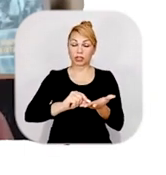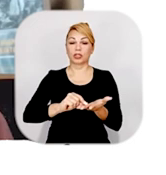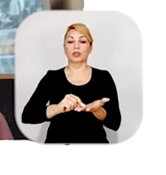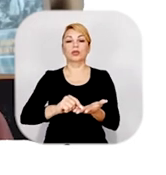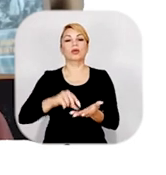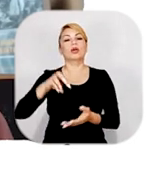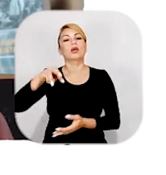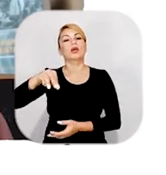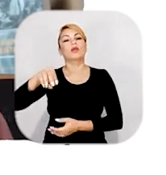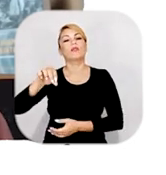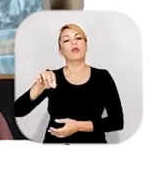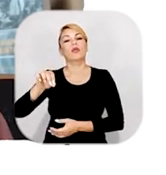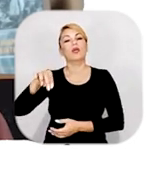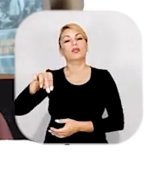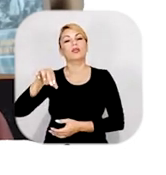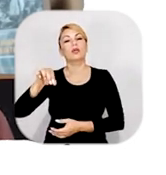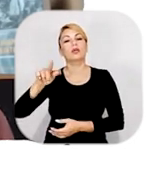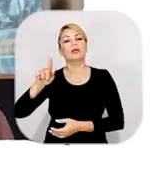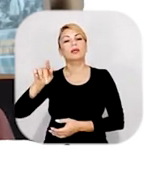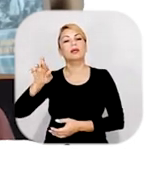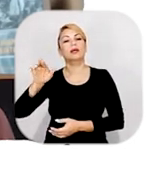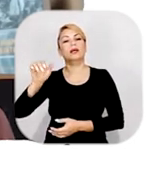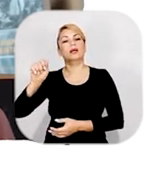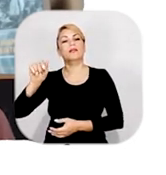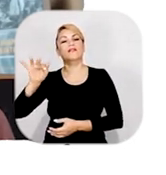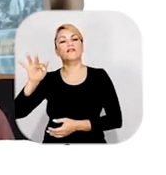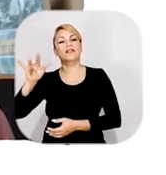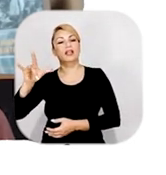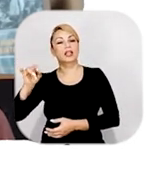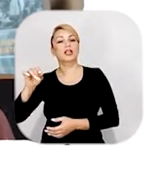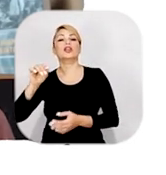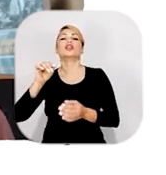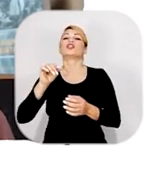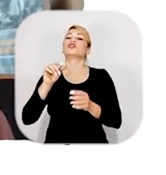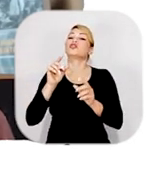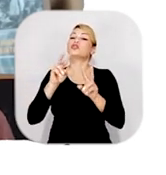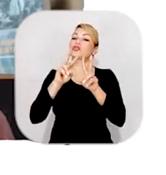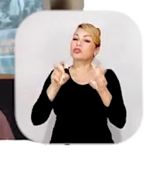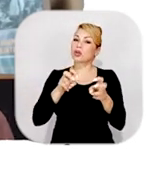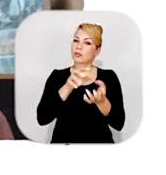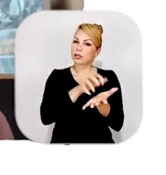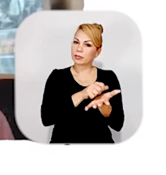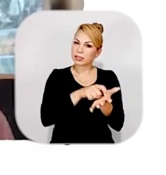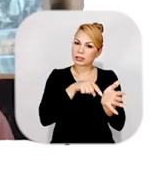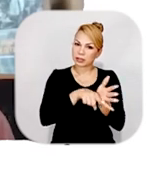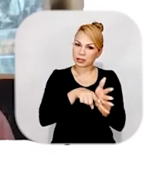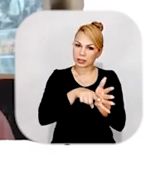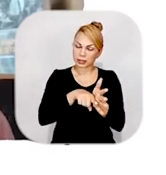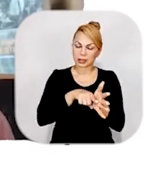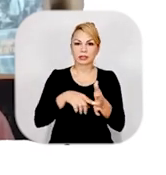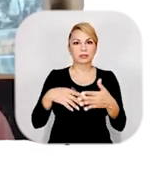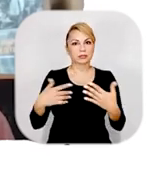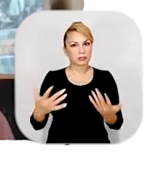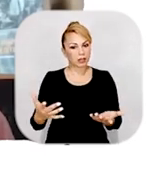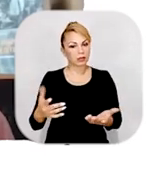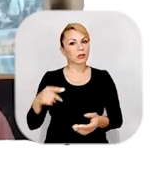pesquisas que eu fiz para poder escrever a biografia dele, pesquisadores aqui do Brasil mesmo dizem que é